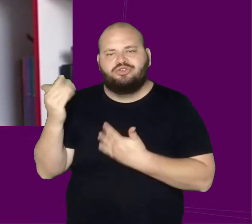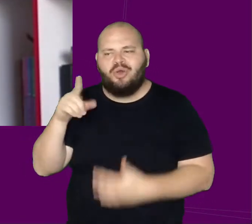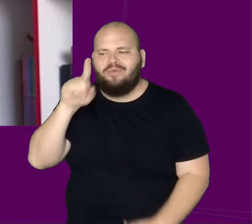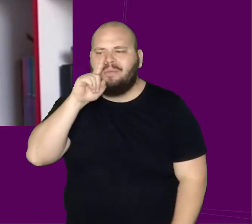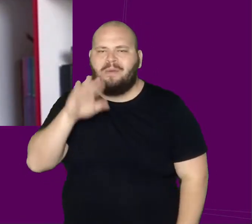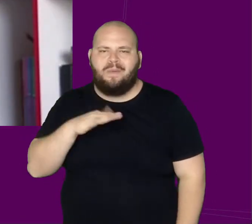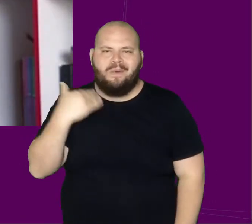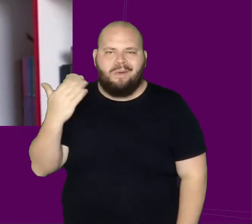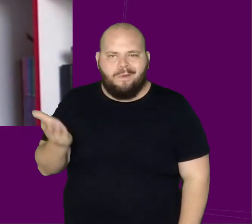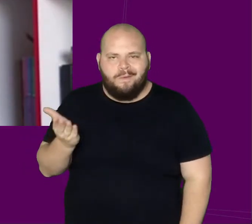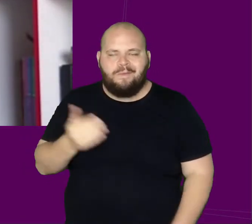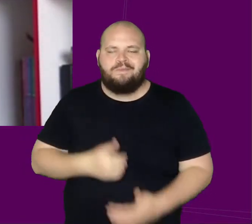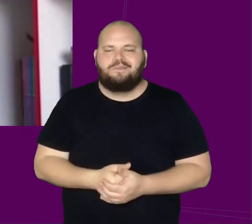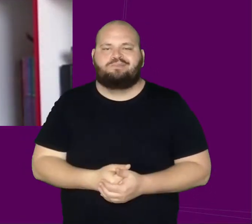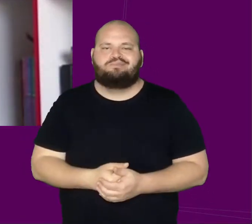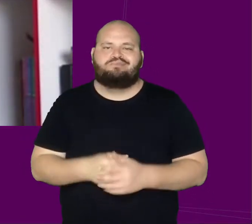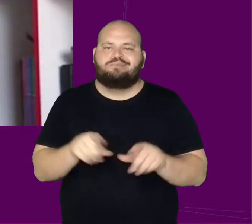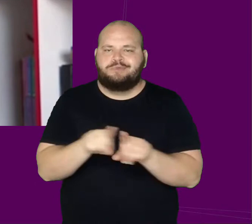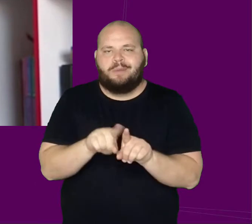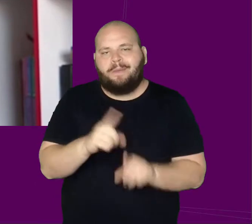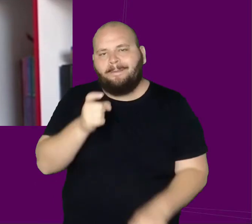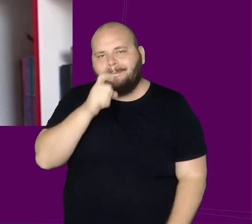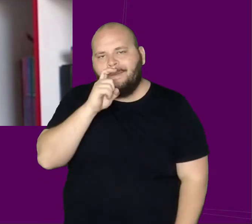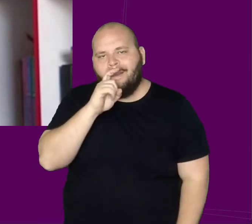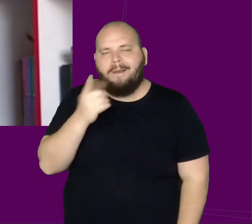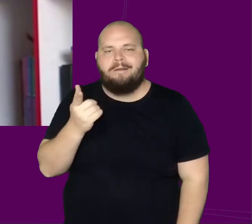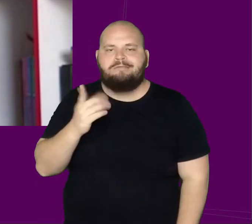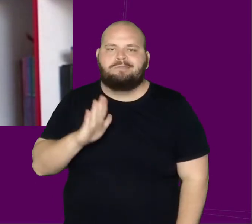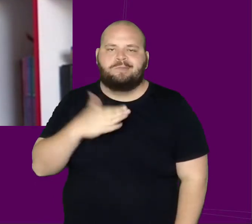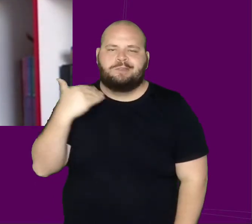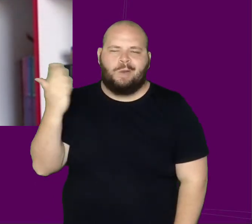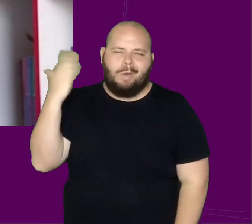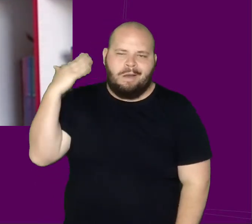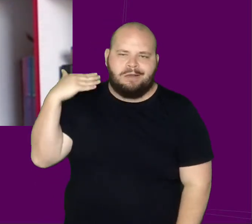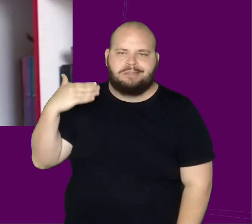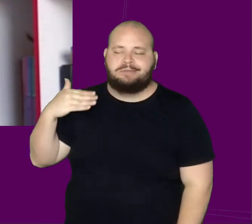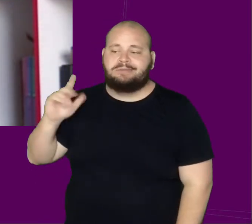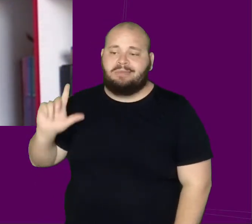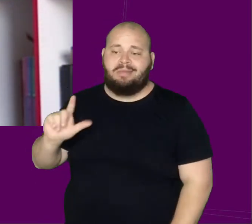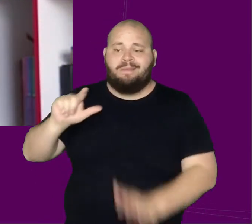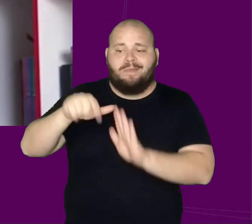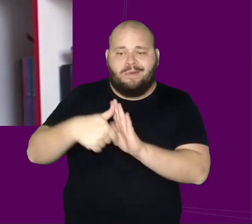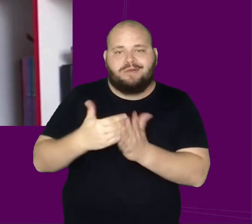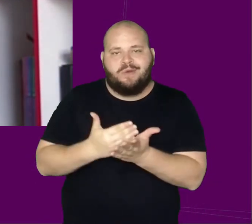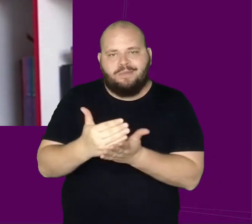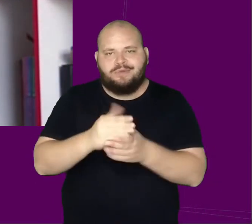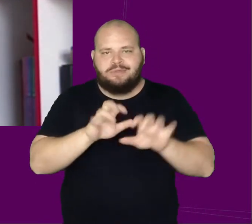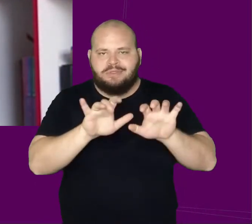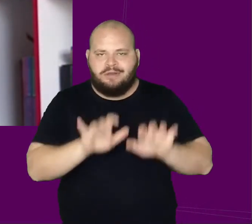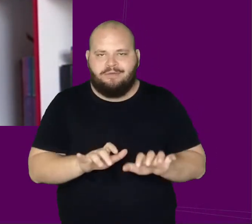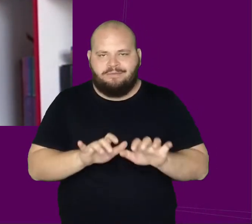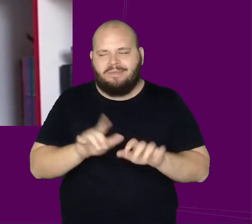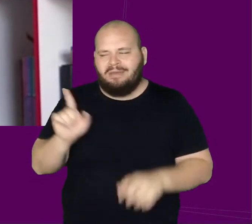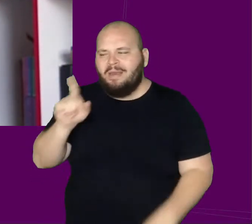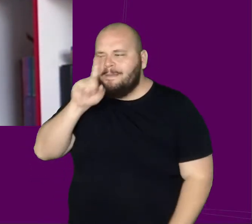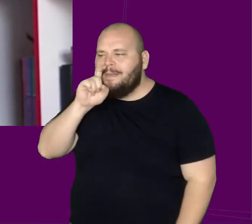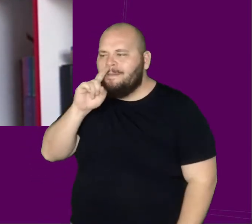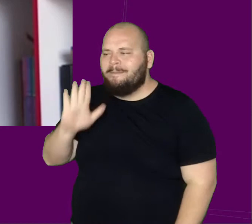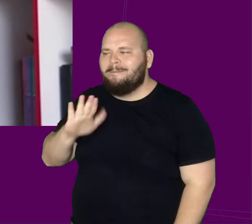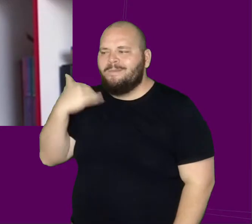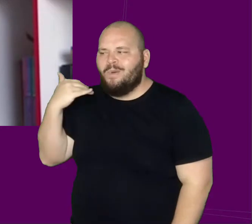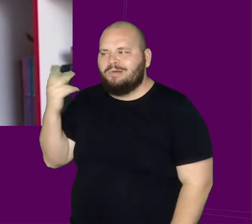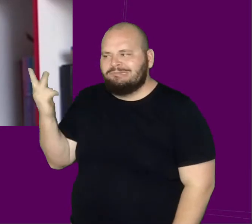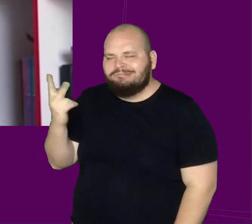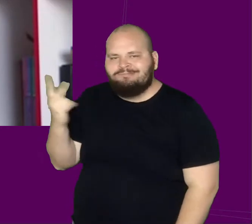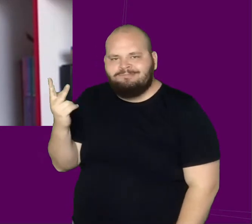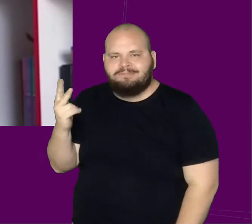jovem e também perdeu o pai antes de começar a escrever, e essa perda foi muito importante. A gente vai